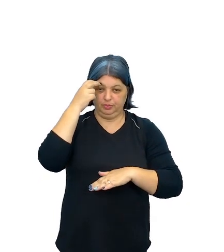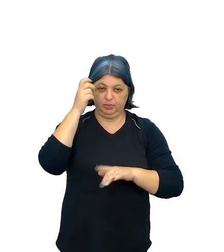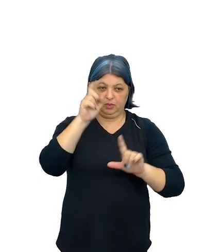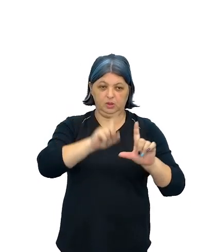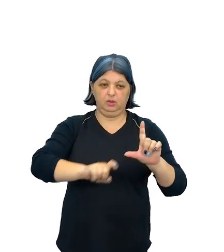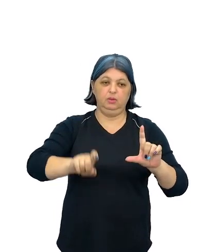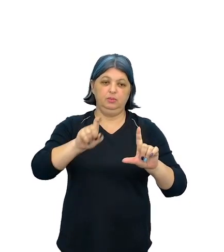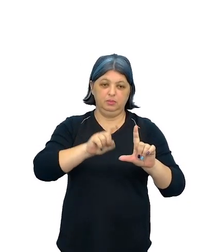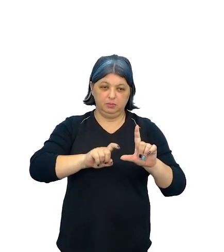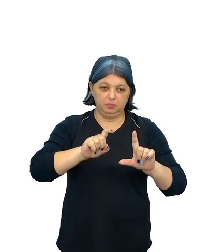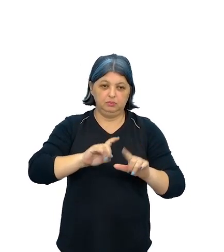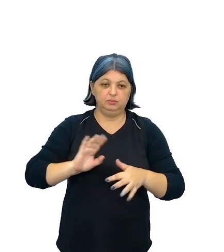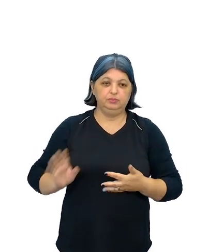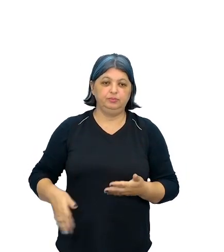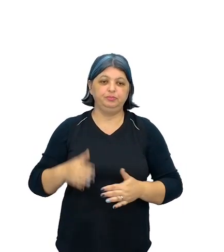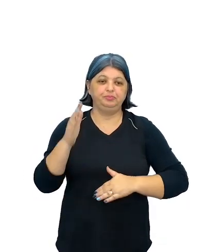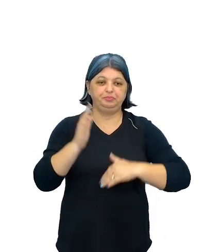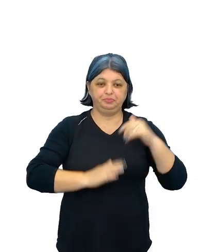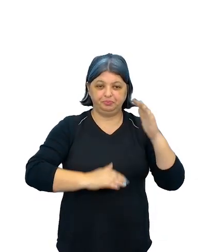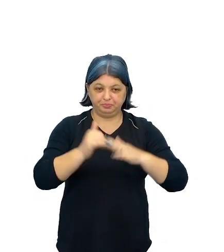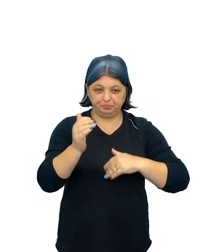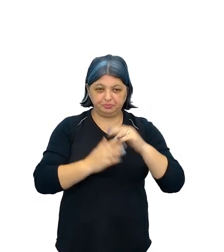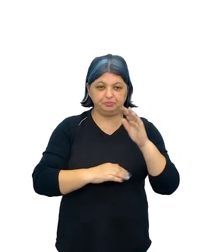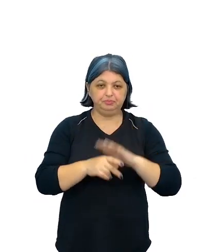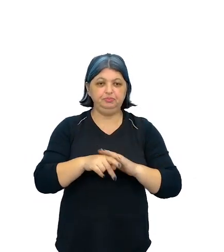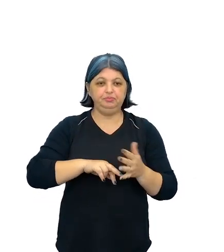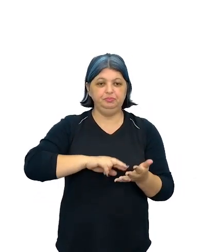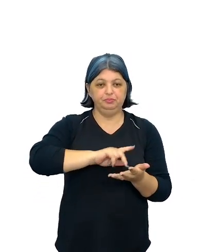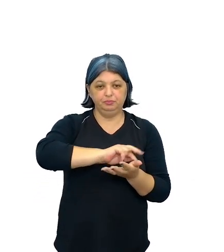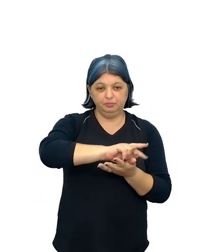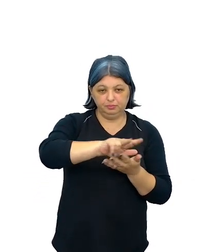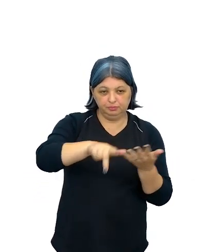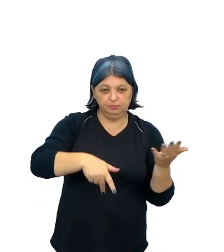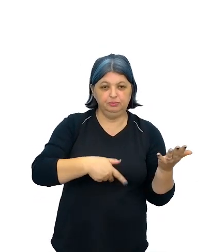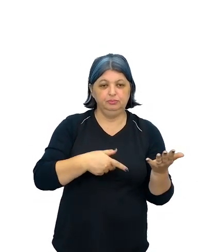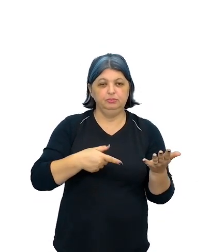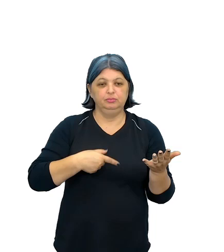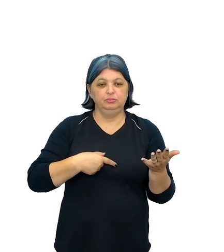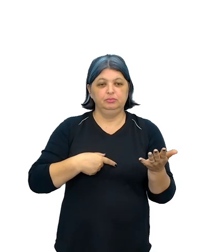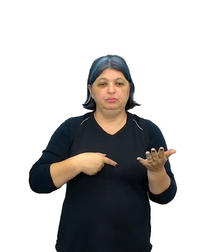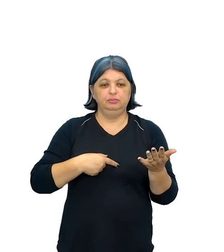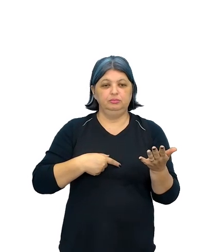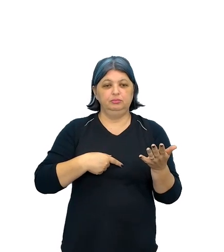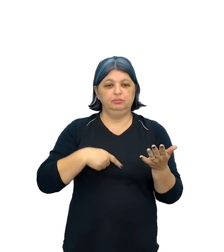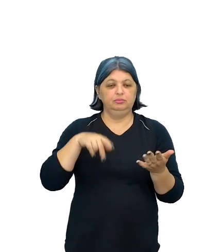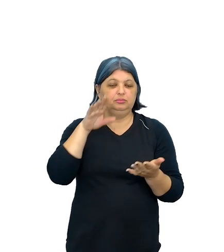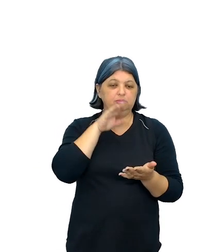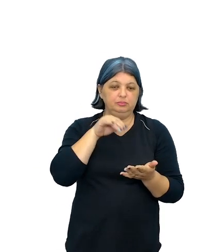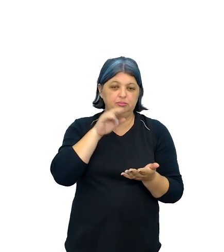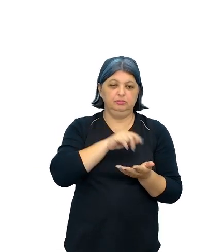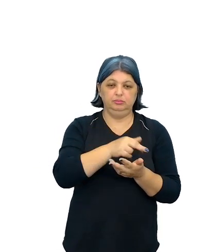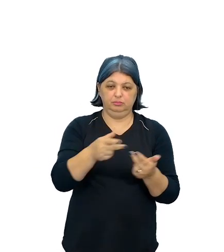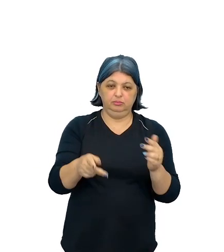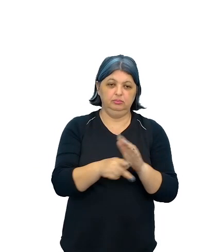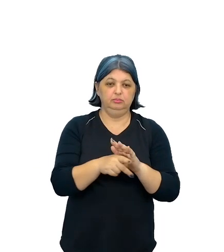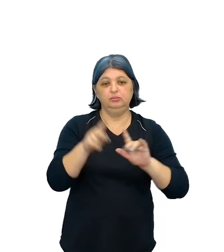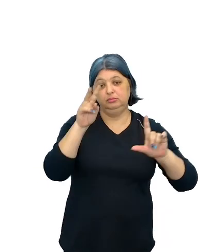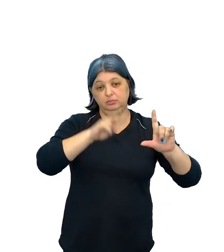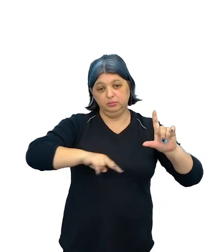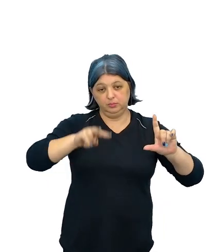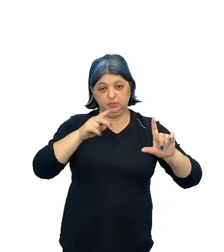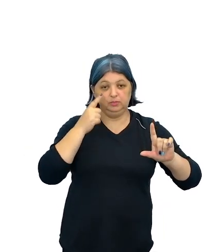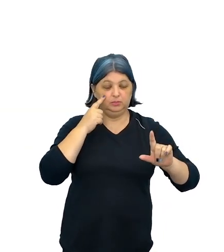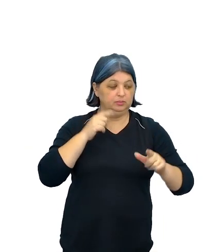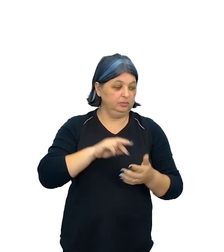digital, envolvendo-os nas práticas multimodais, multissemióticas e por todos os outros gêneros que temos